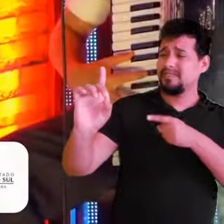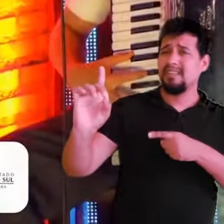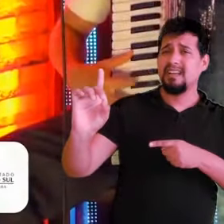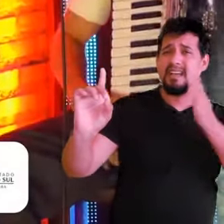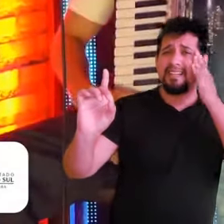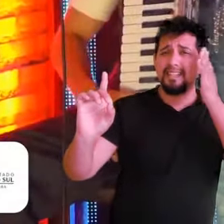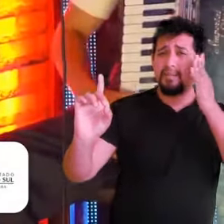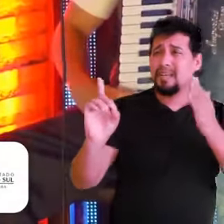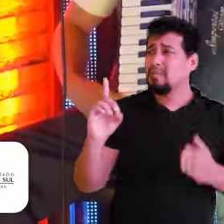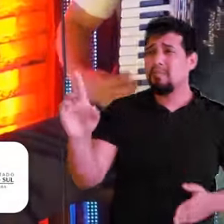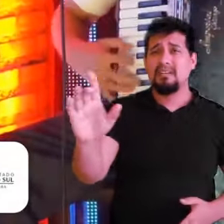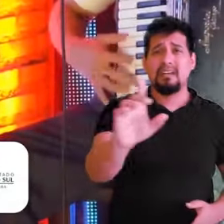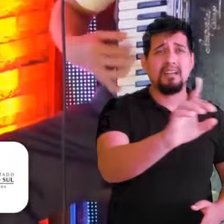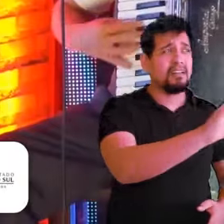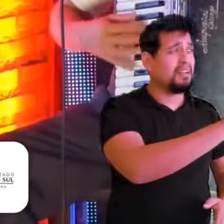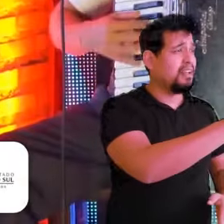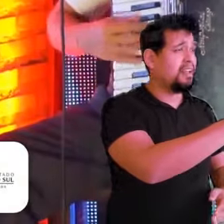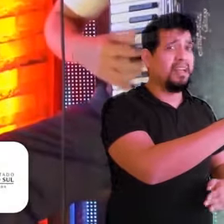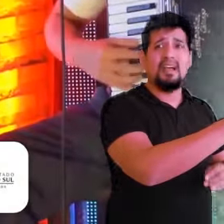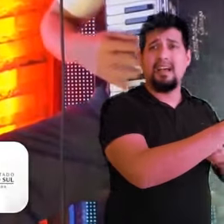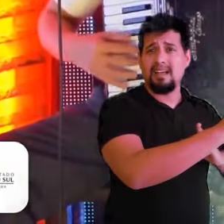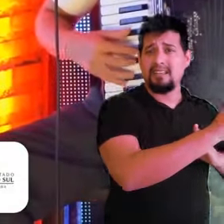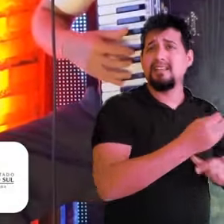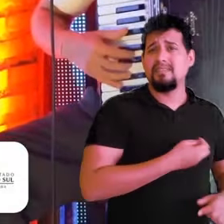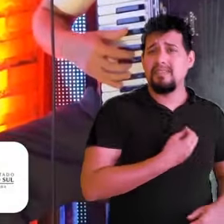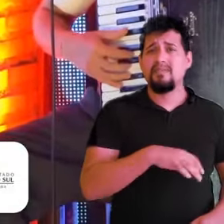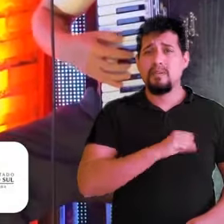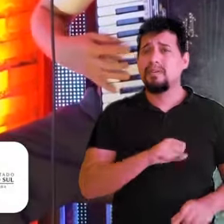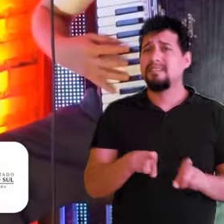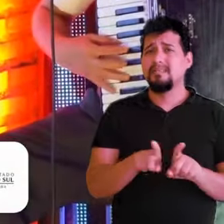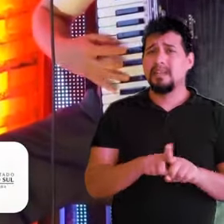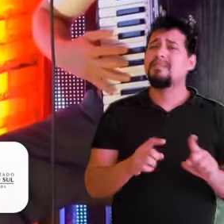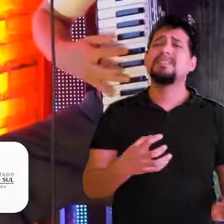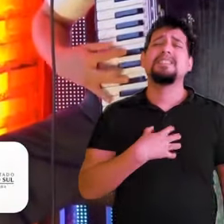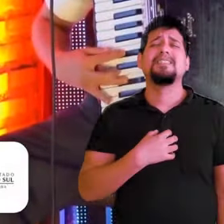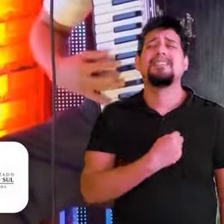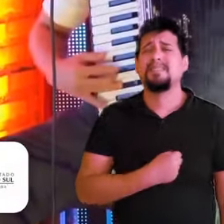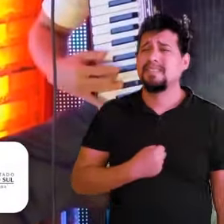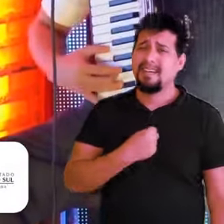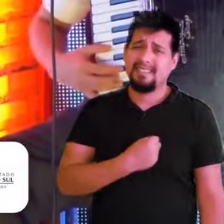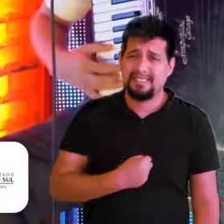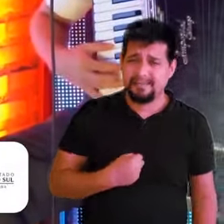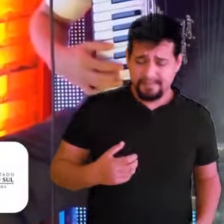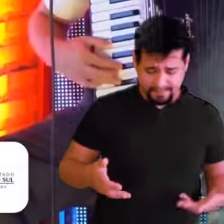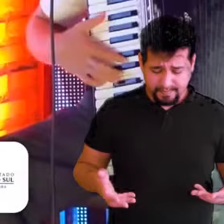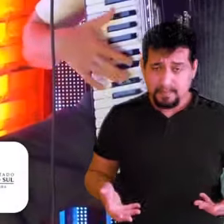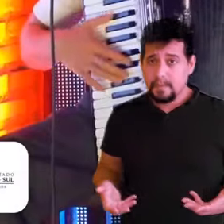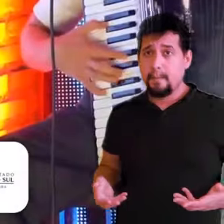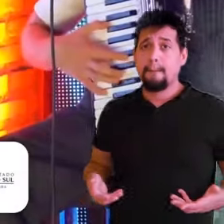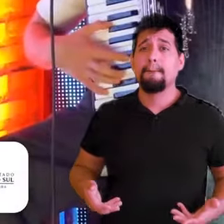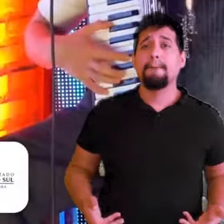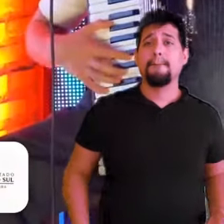ti é saber que mesmo por aí ainda mora um amor e também sente saudade de